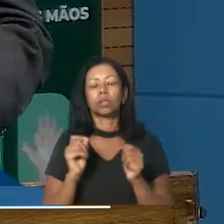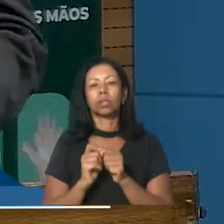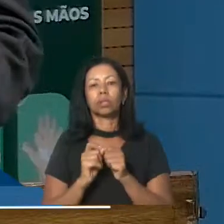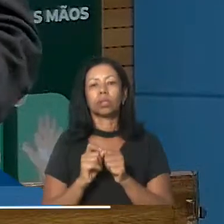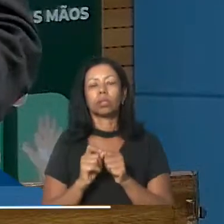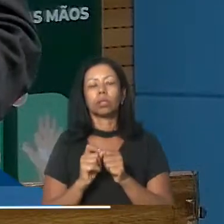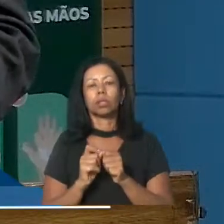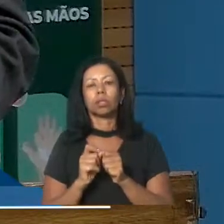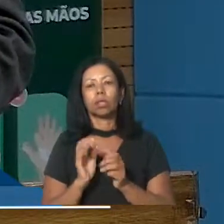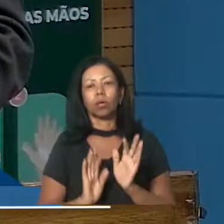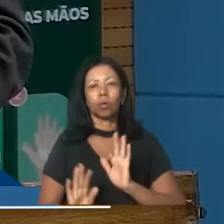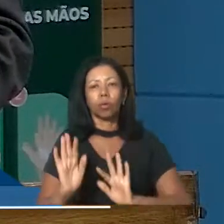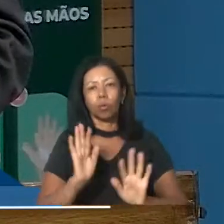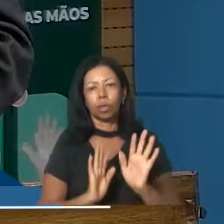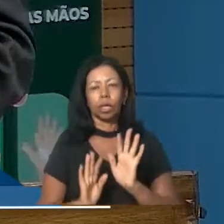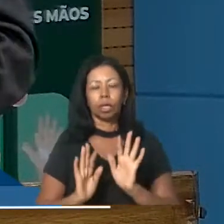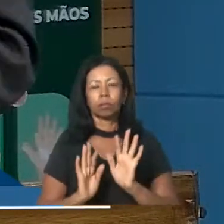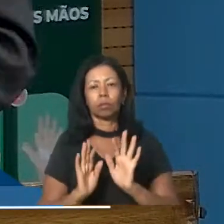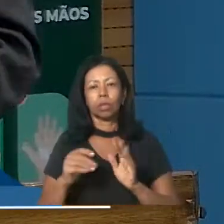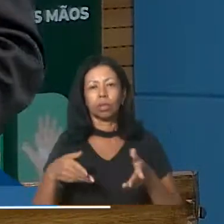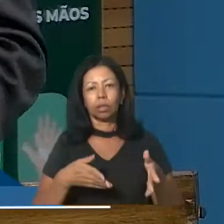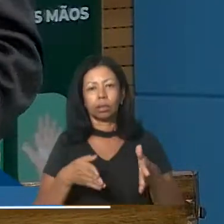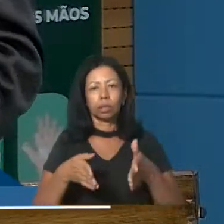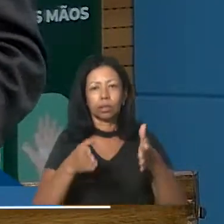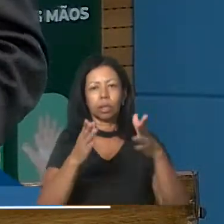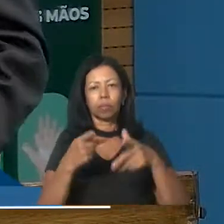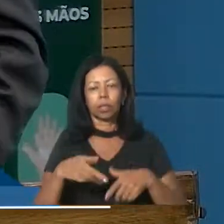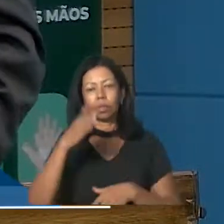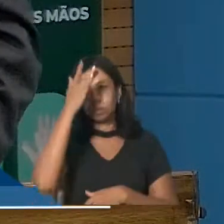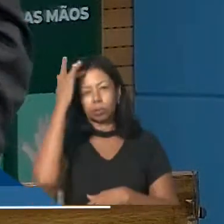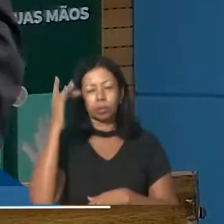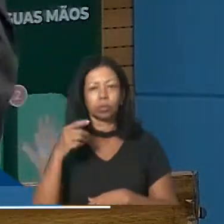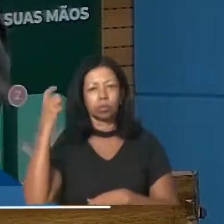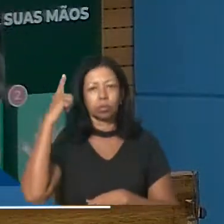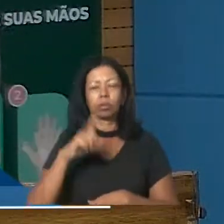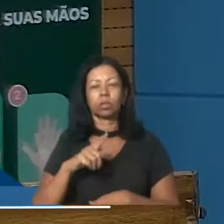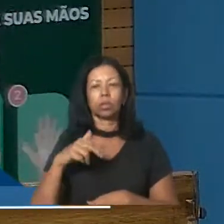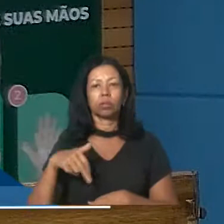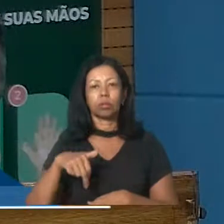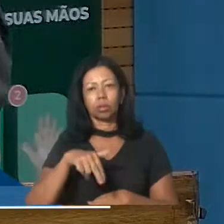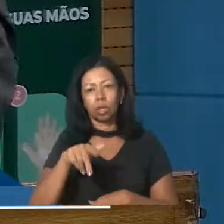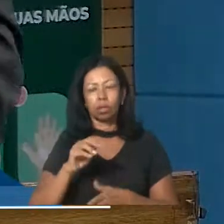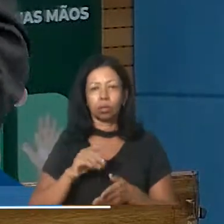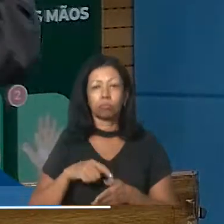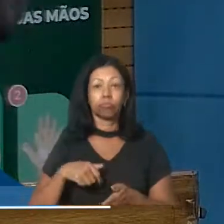a manutenção da estrada, né, para que as pessoas consigam se locomover